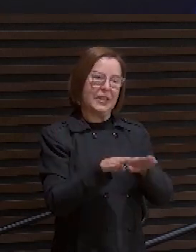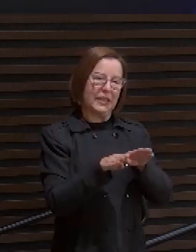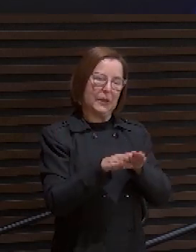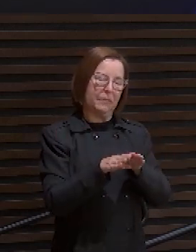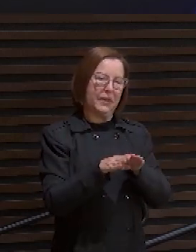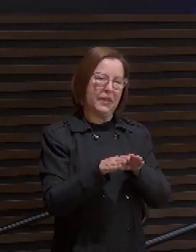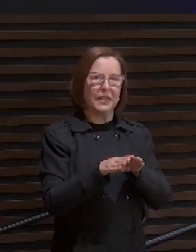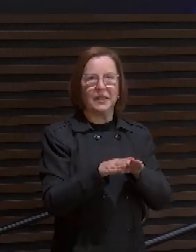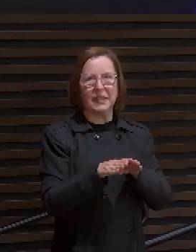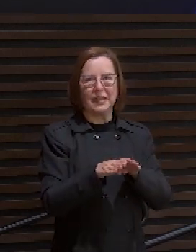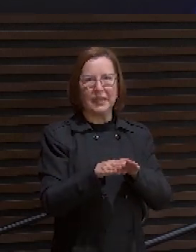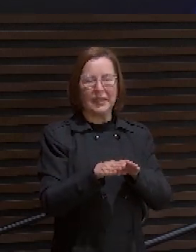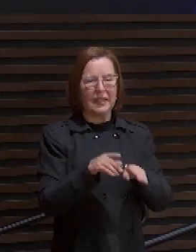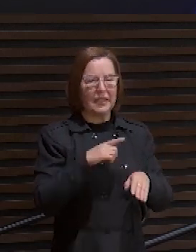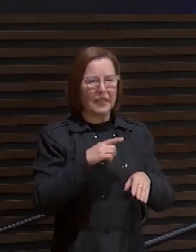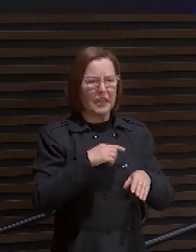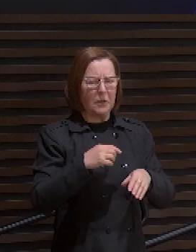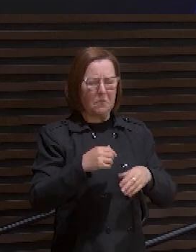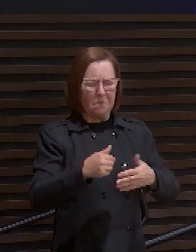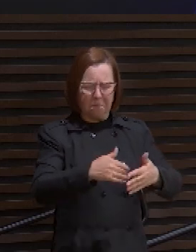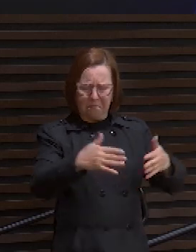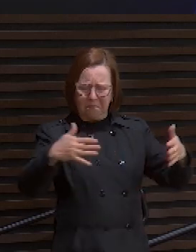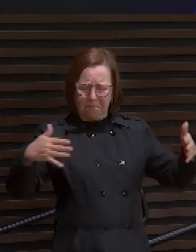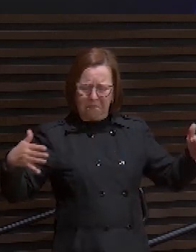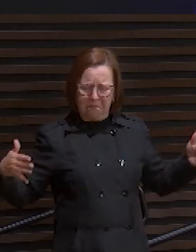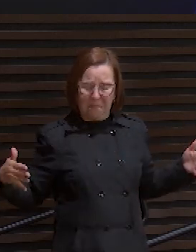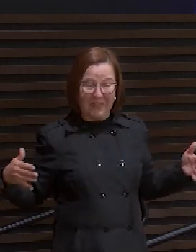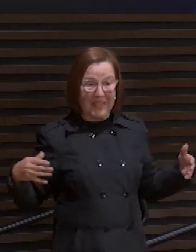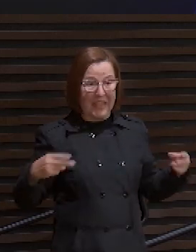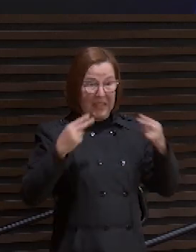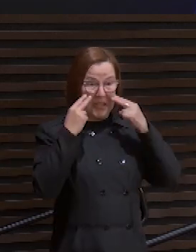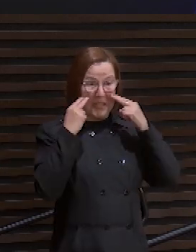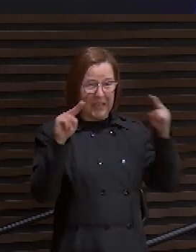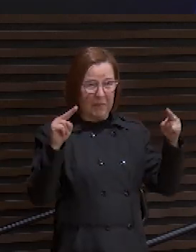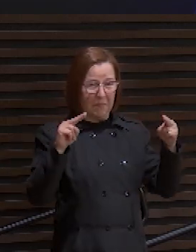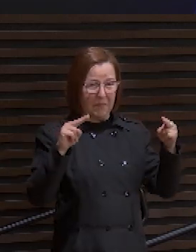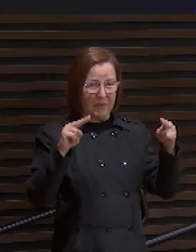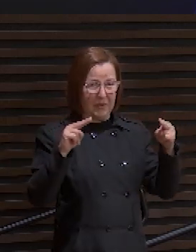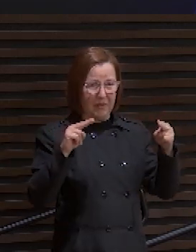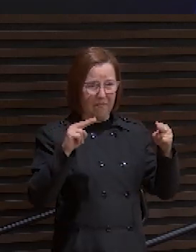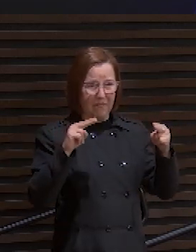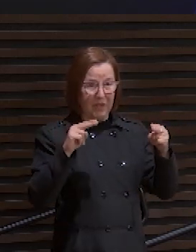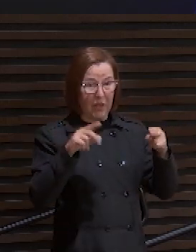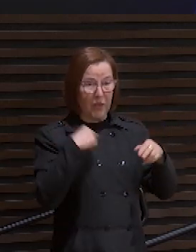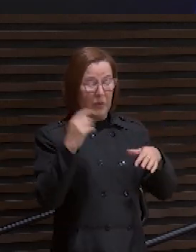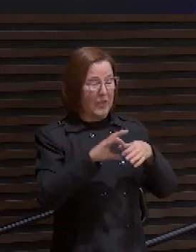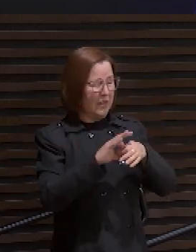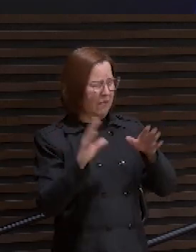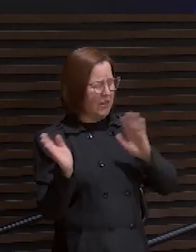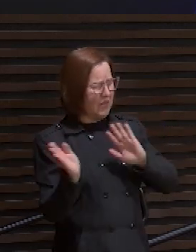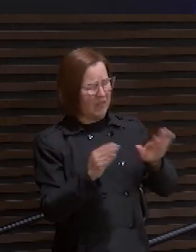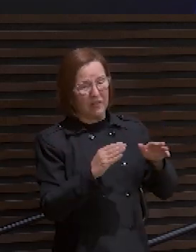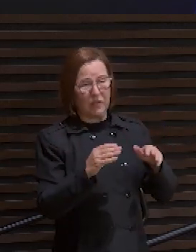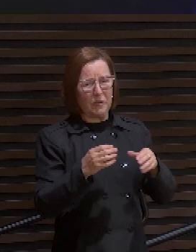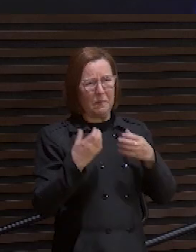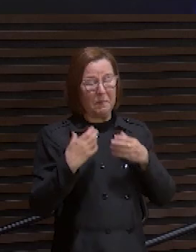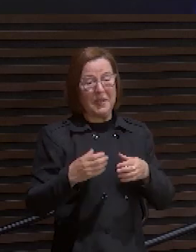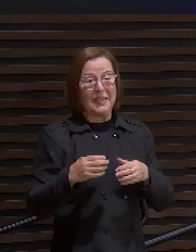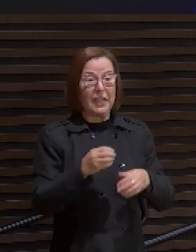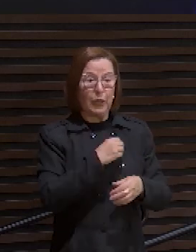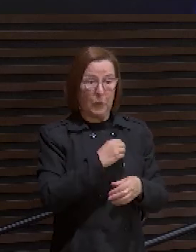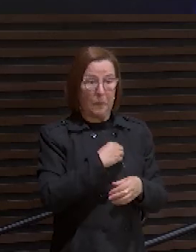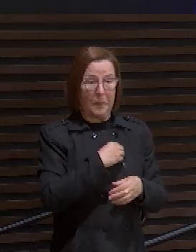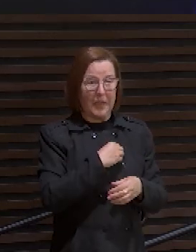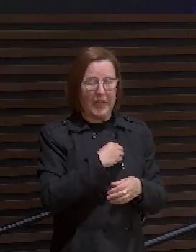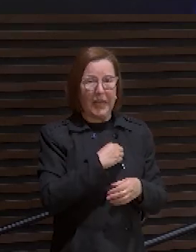temos a rodear tão grande nuvem de testemunhas, desembaraçando-nos de todo o peso e do pecado que tenazmente nos assedia, corramos